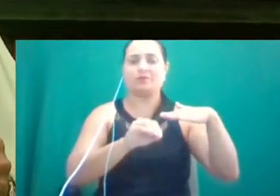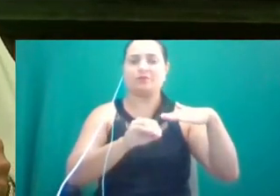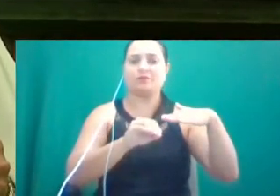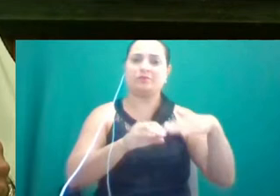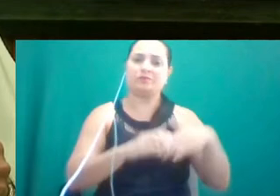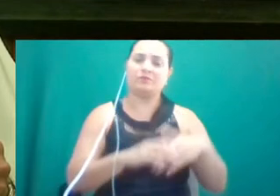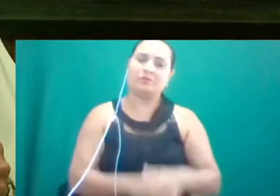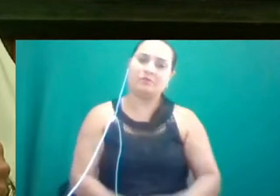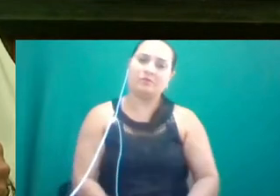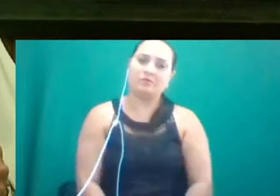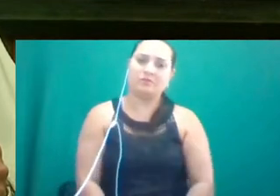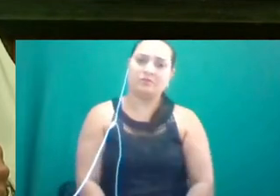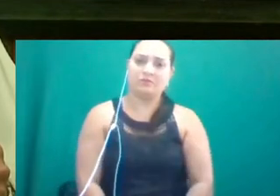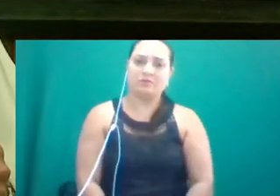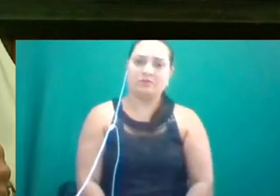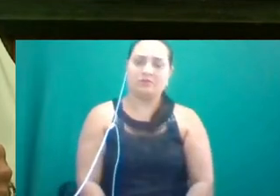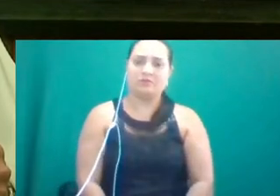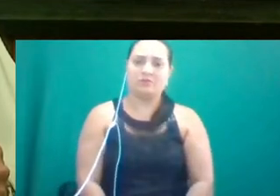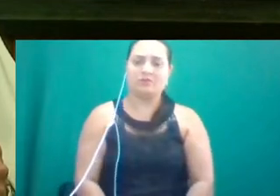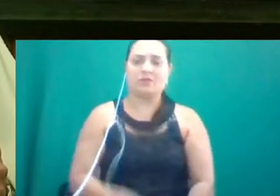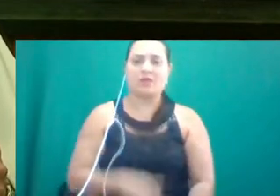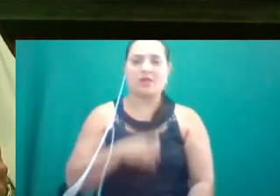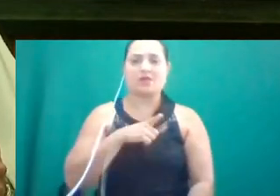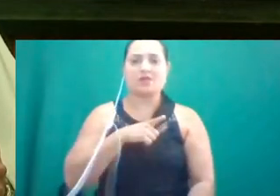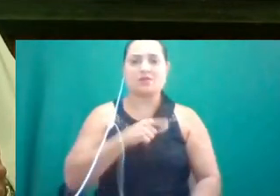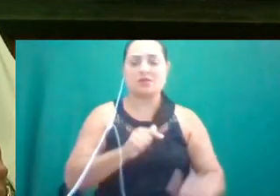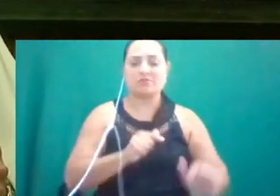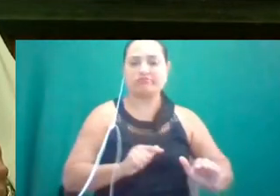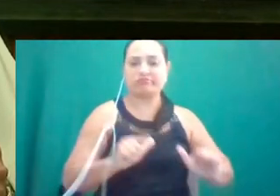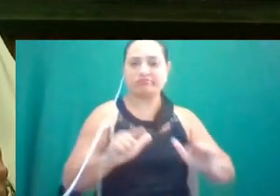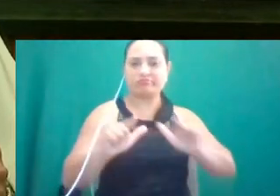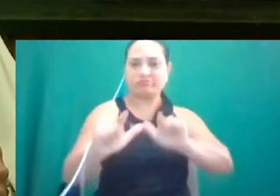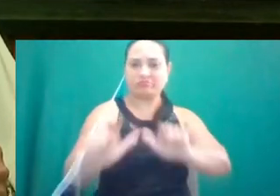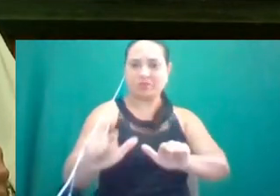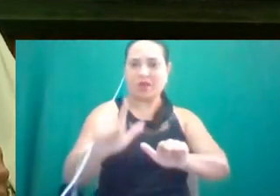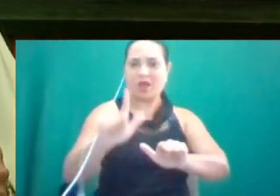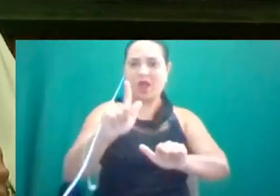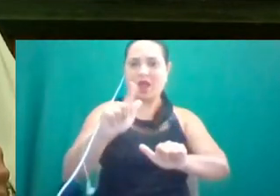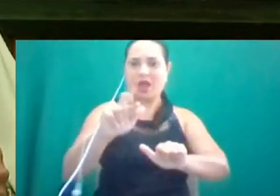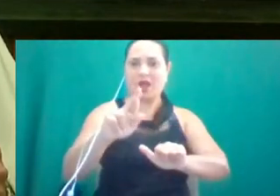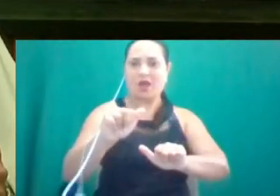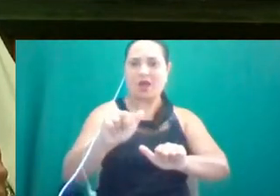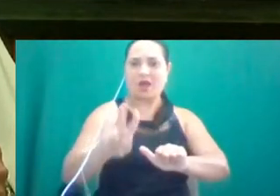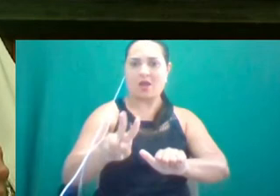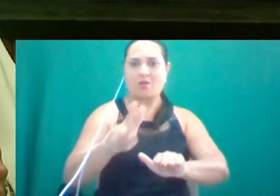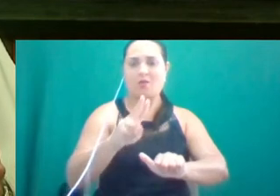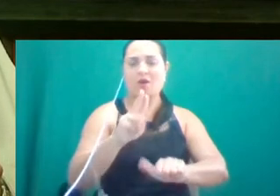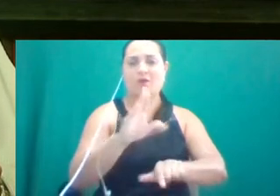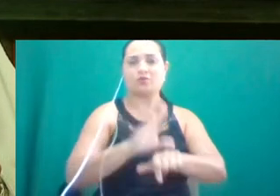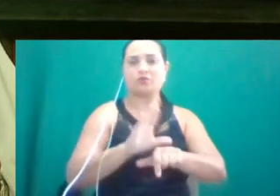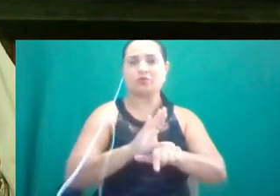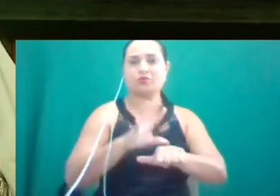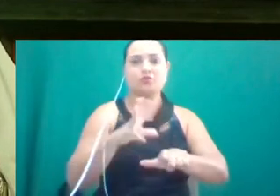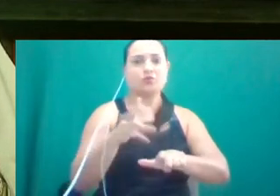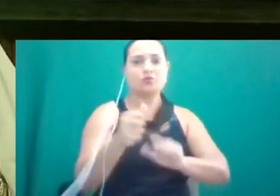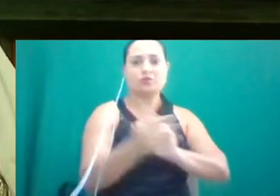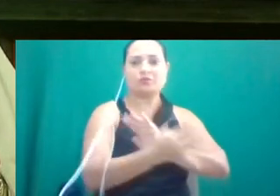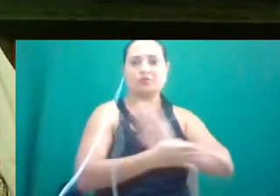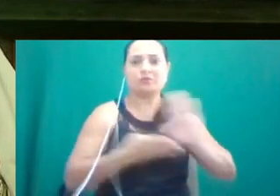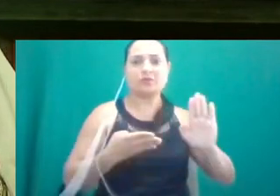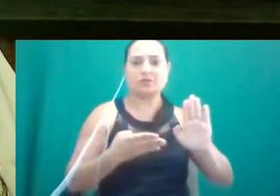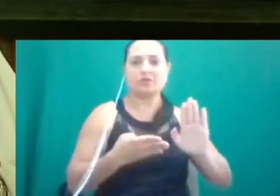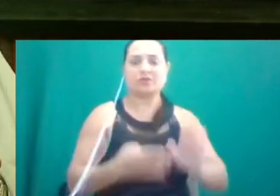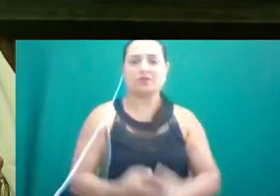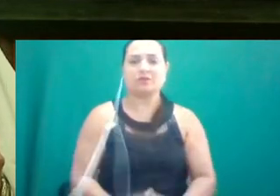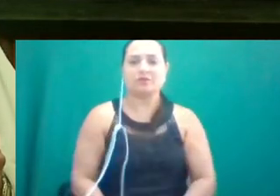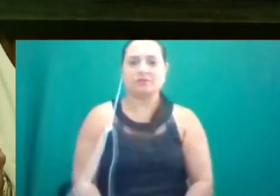bacharel e bacharela em administração, bacharel e bacharela em administração pública, bacharel